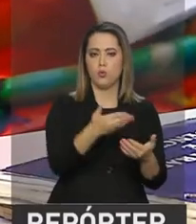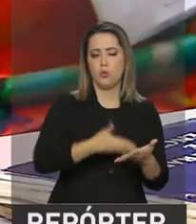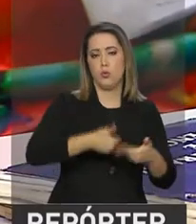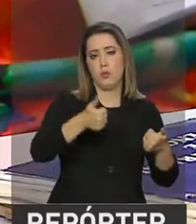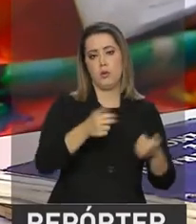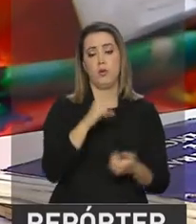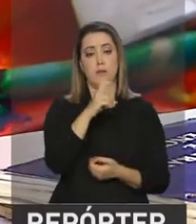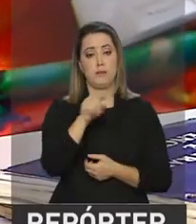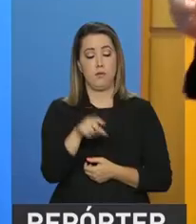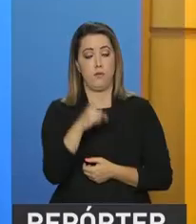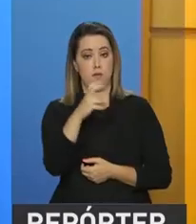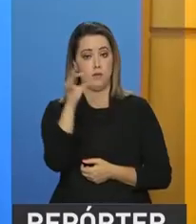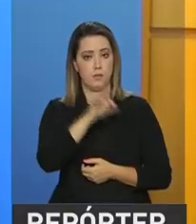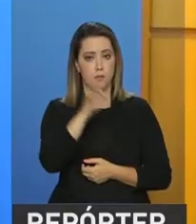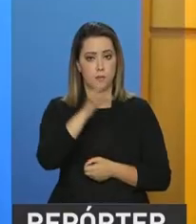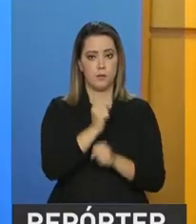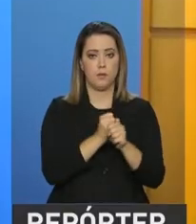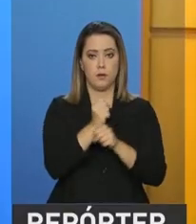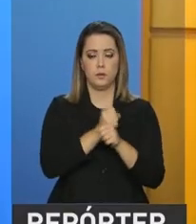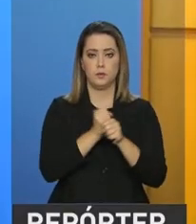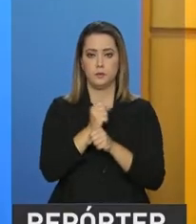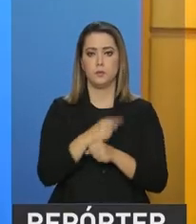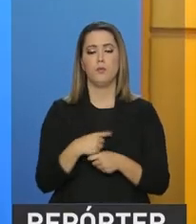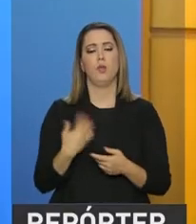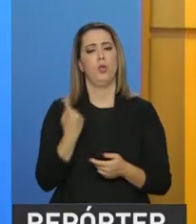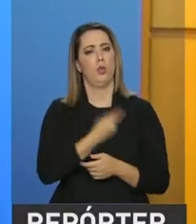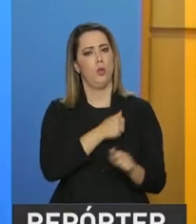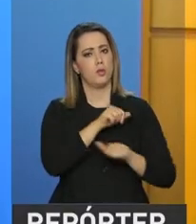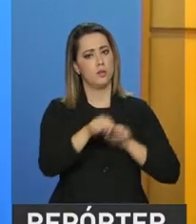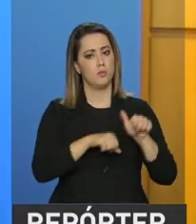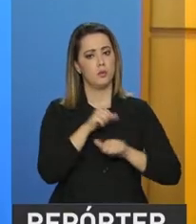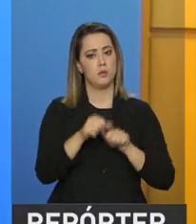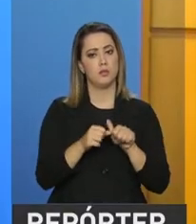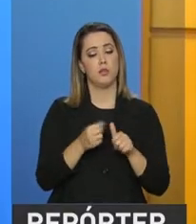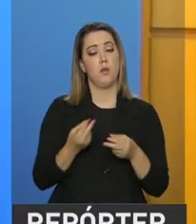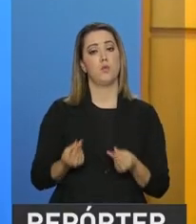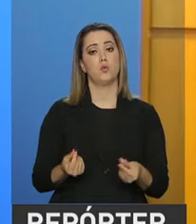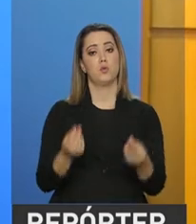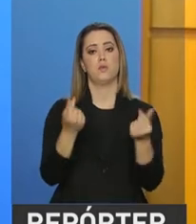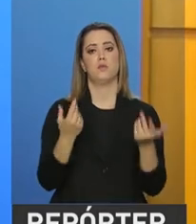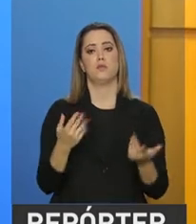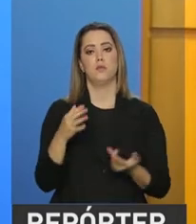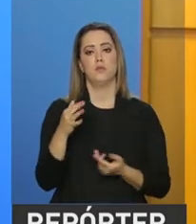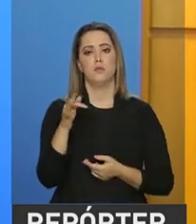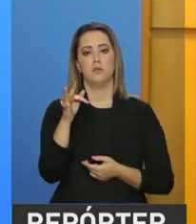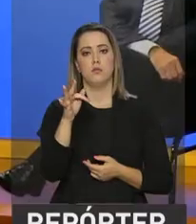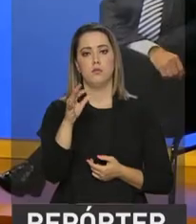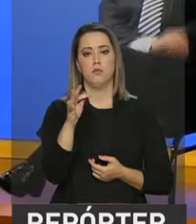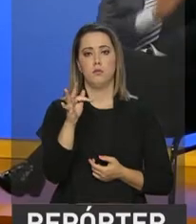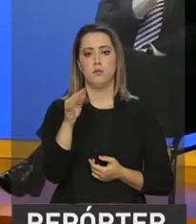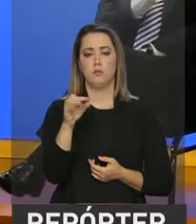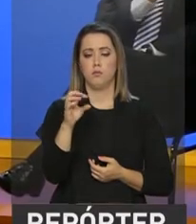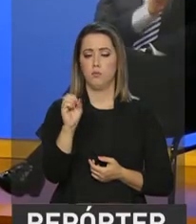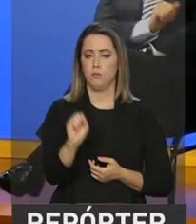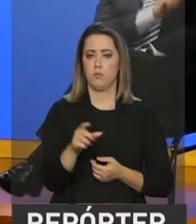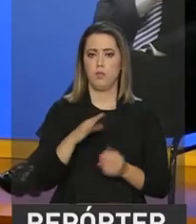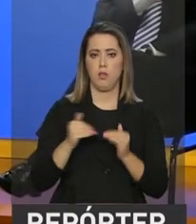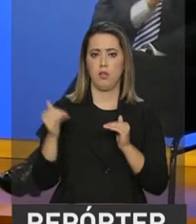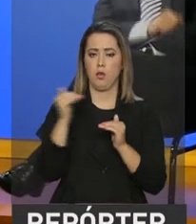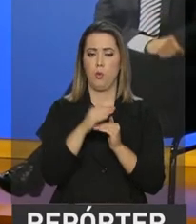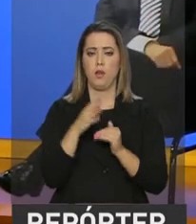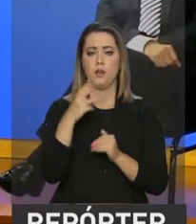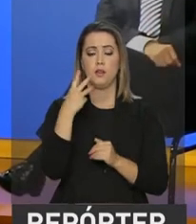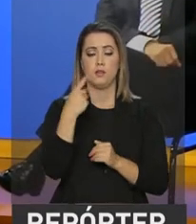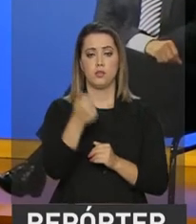e meio por cento ao ano nós modificamos a forma de remuneração dos valores do fundo de garantia então ele tem lá um acréscimo de